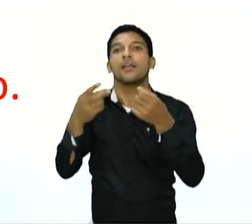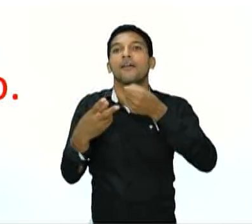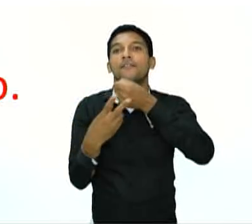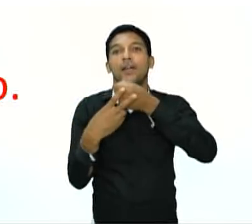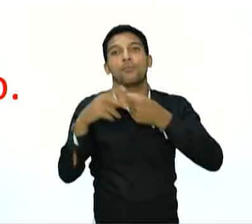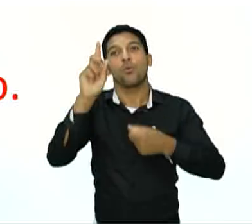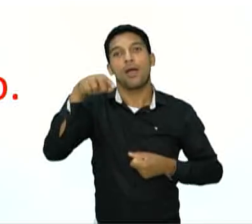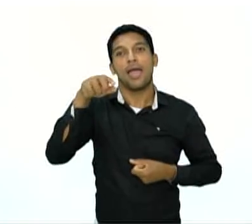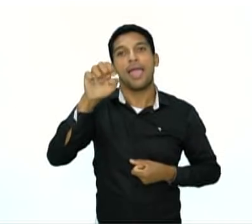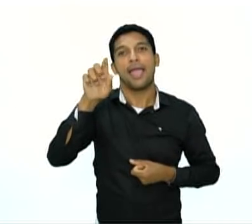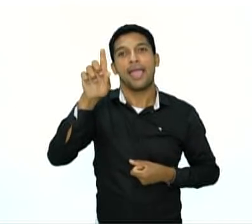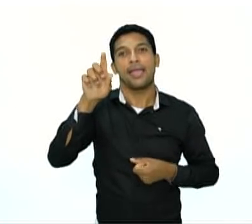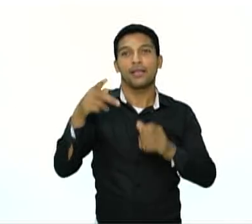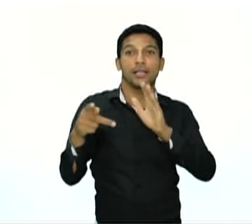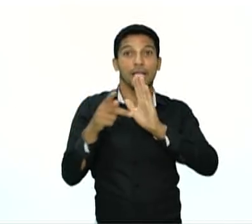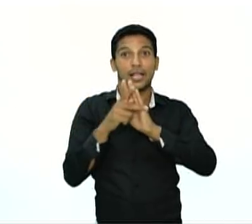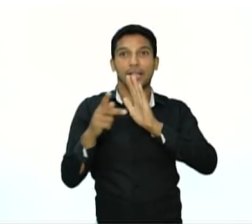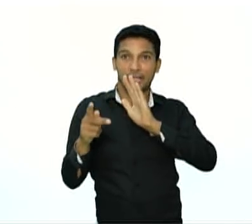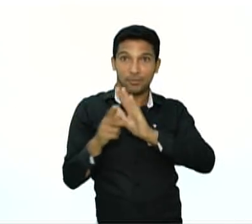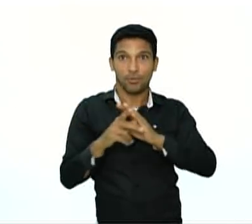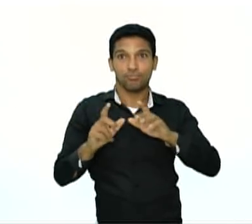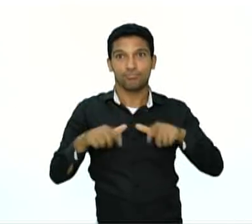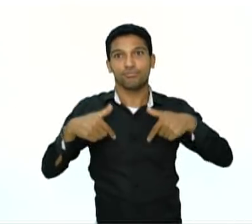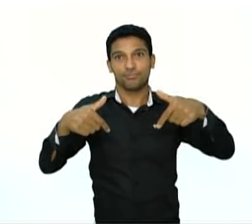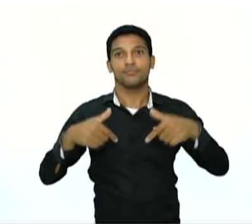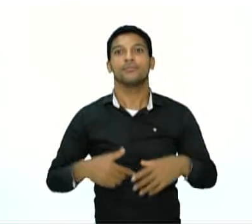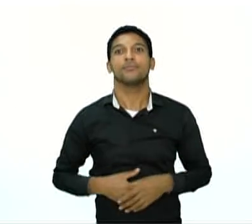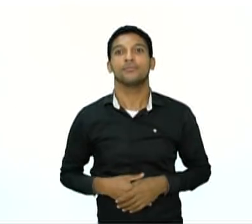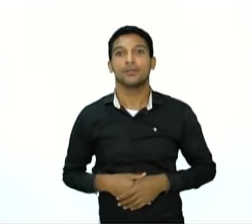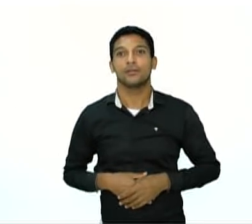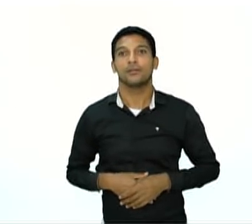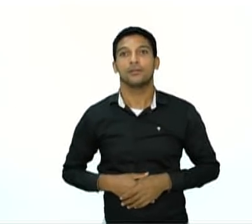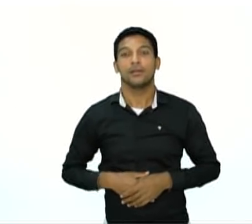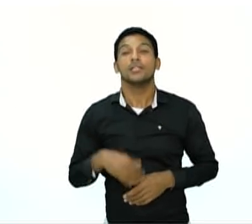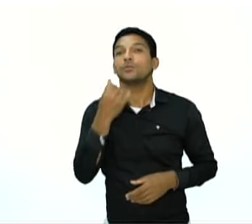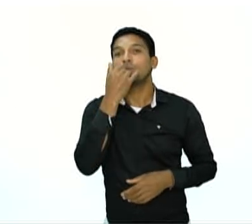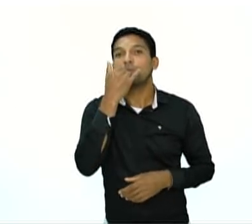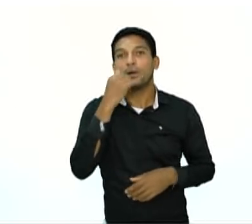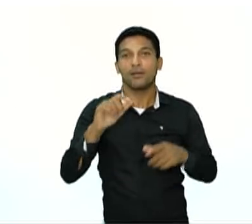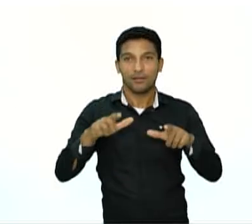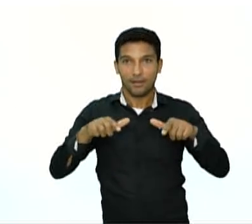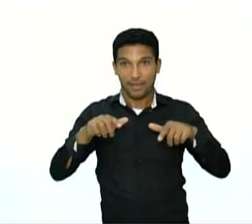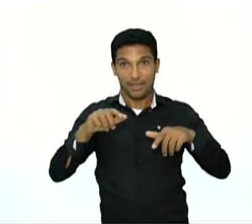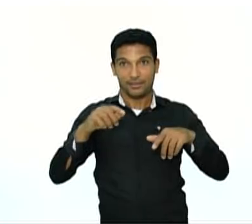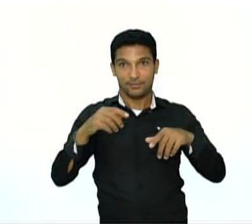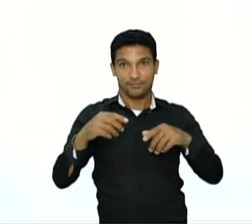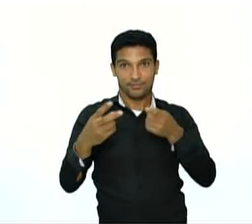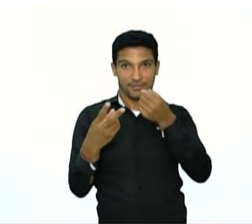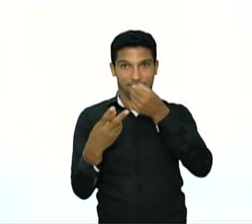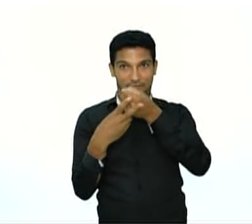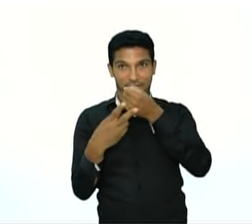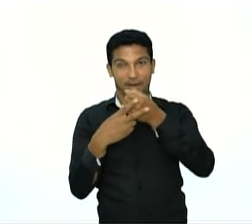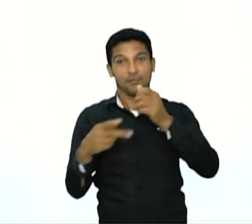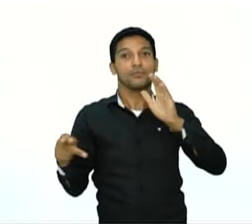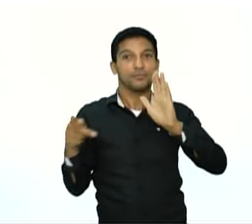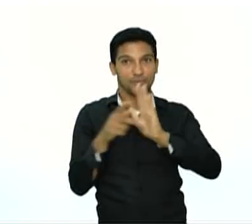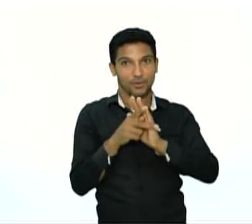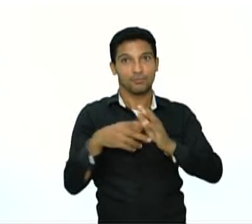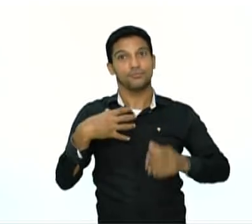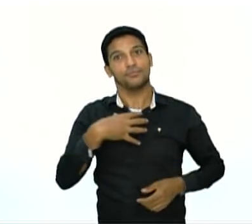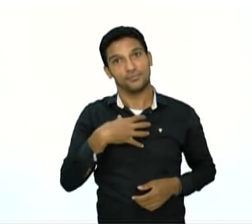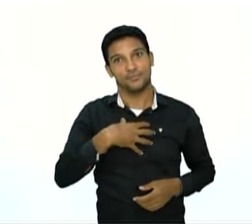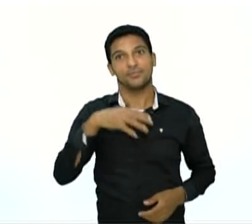fake news. Vamos para a próxima agora? Dica: em um período composto, se o que vier depois do